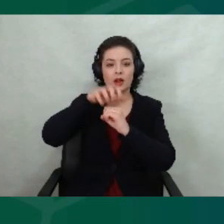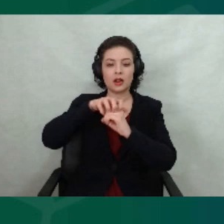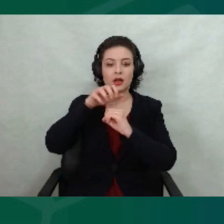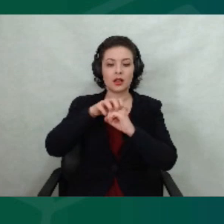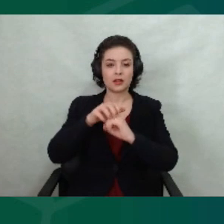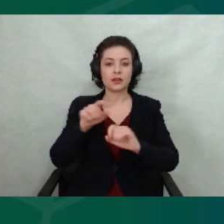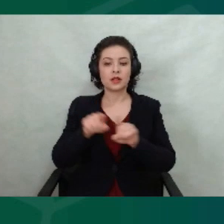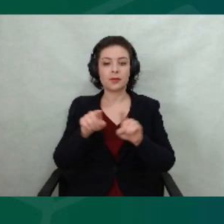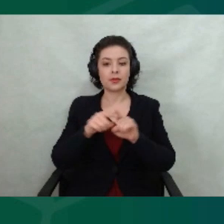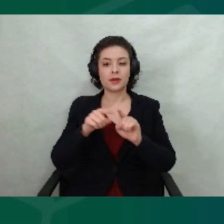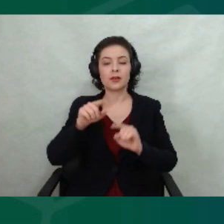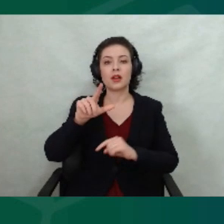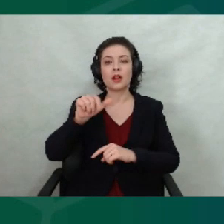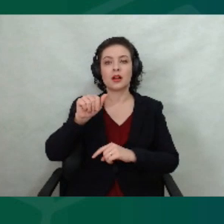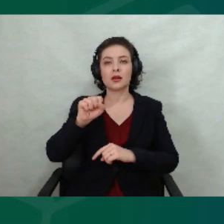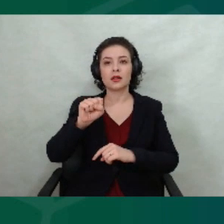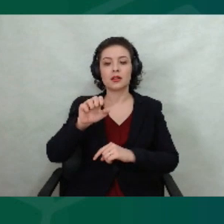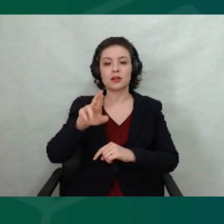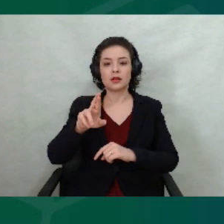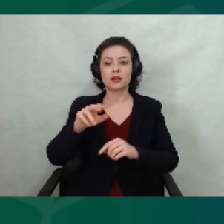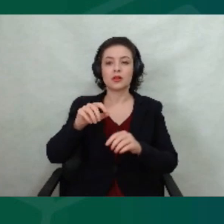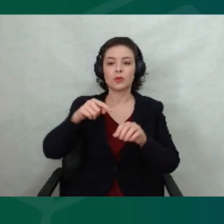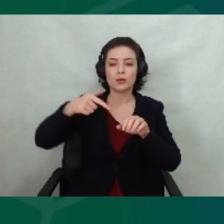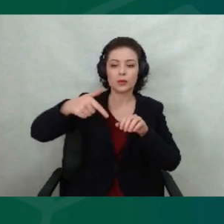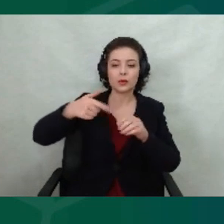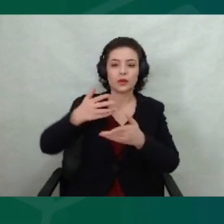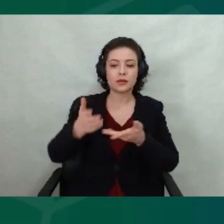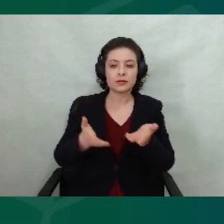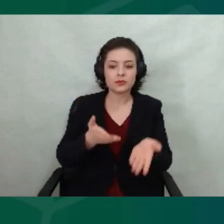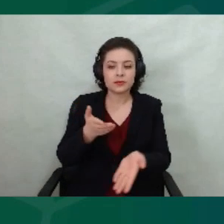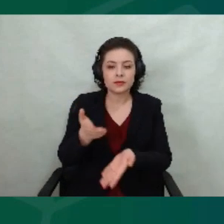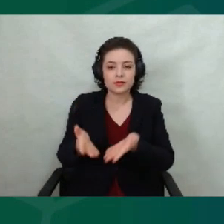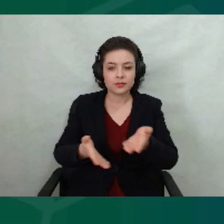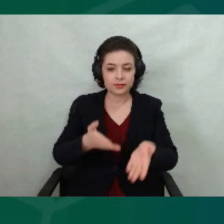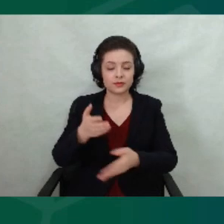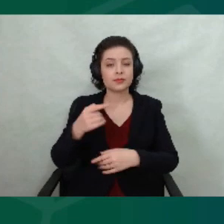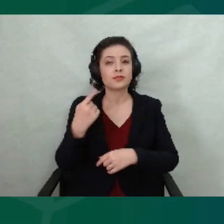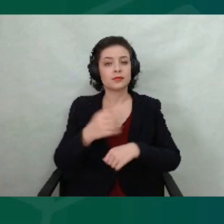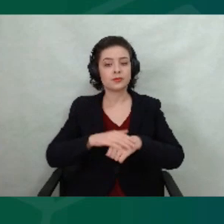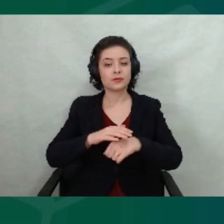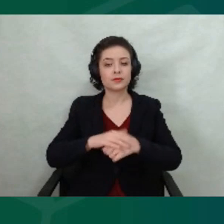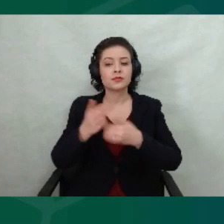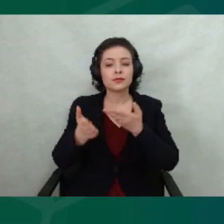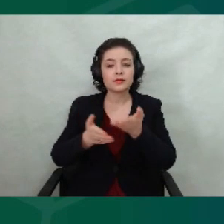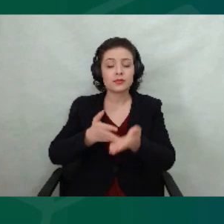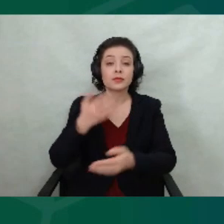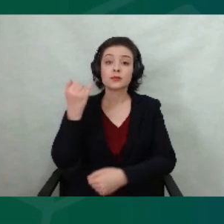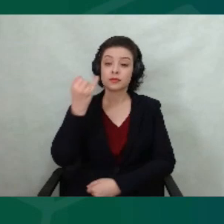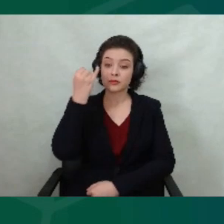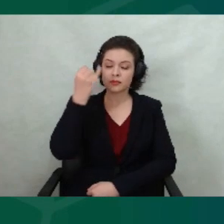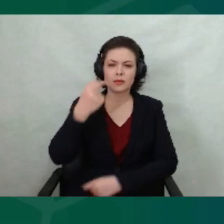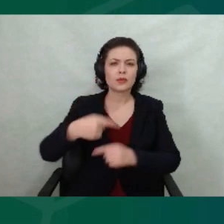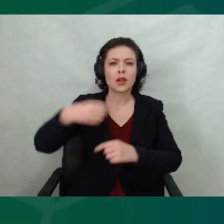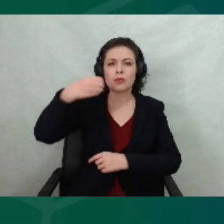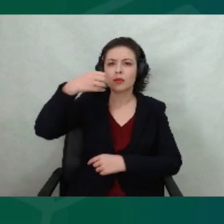qual é uma laser terapia, voltando um pouquinho, por favor, só mencionar a importância da laser terapia dentro da